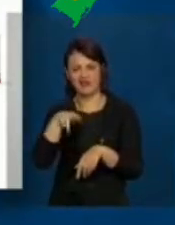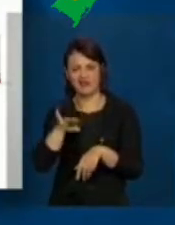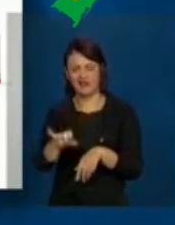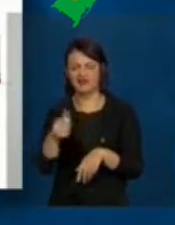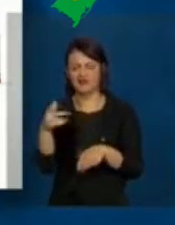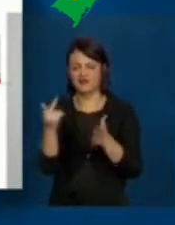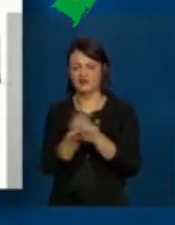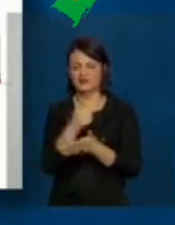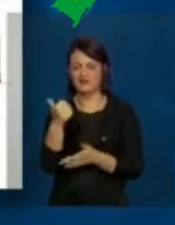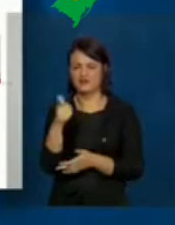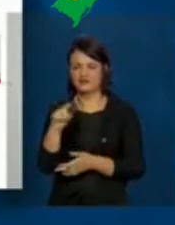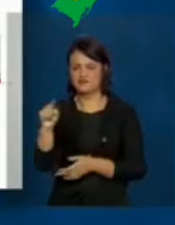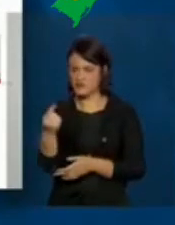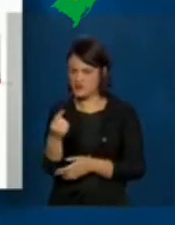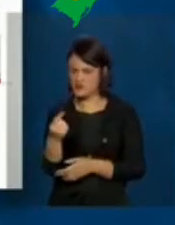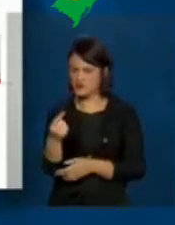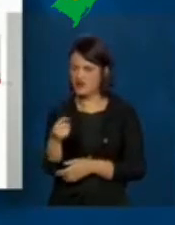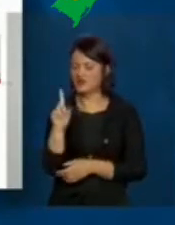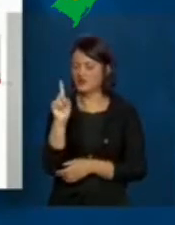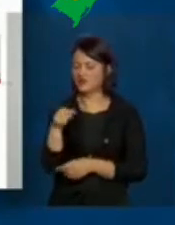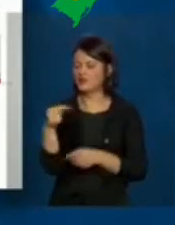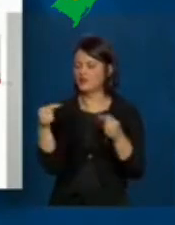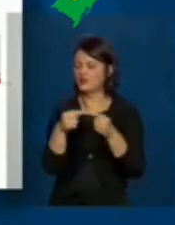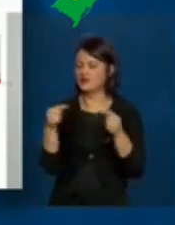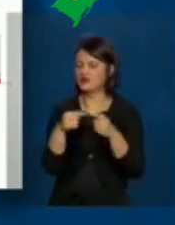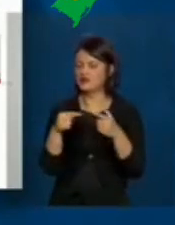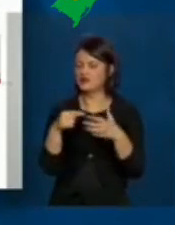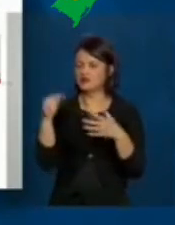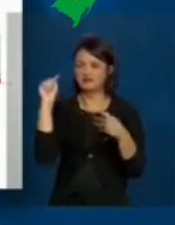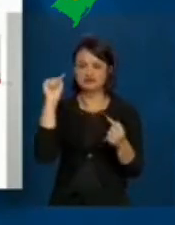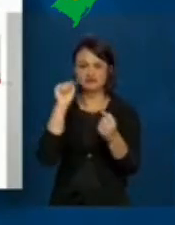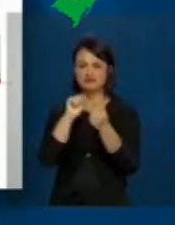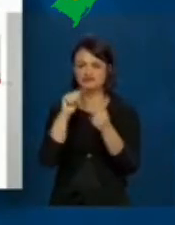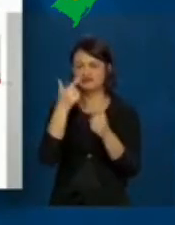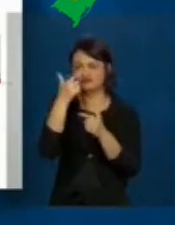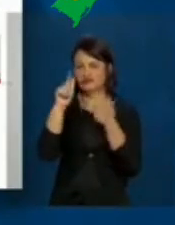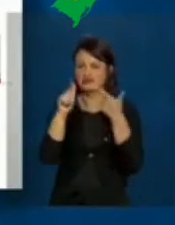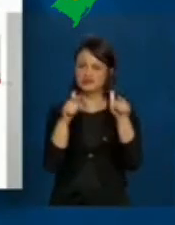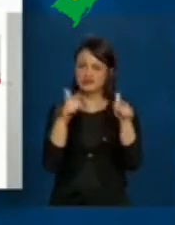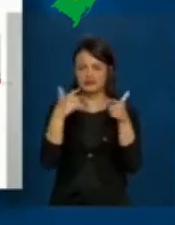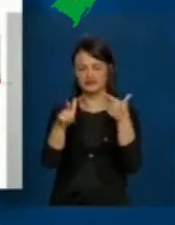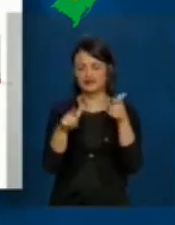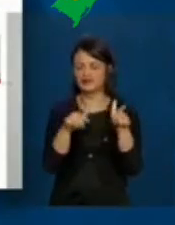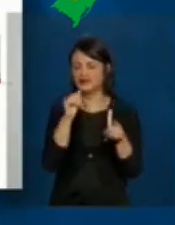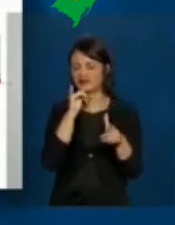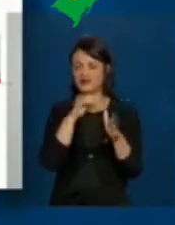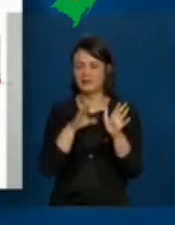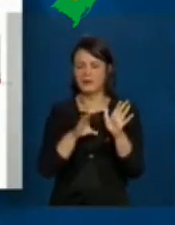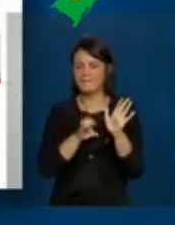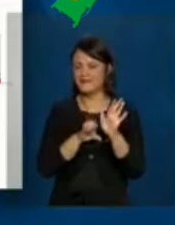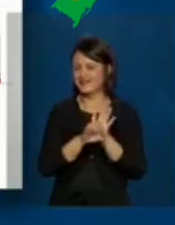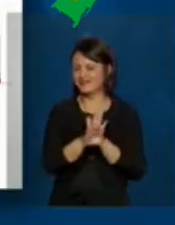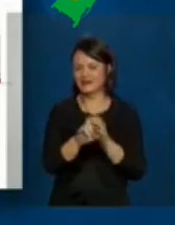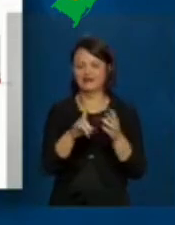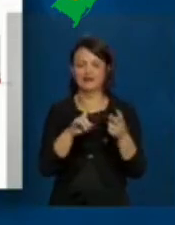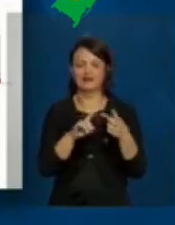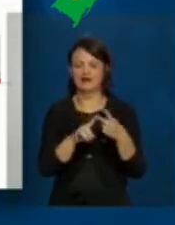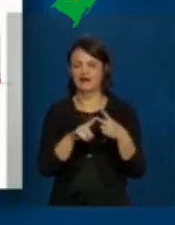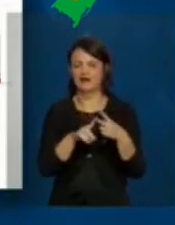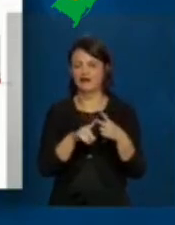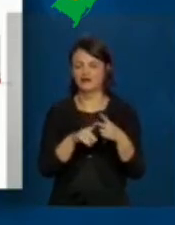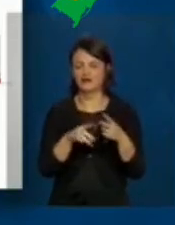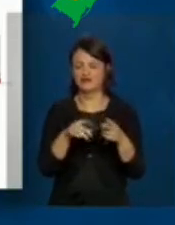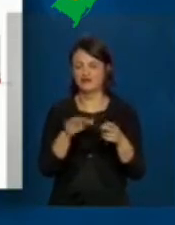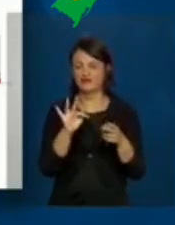mil casos, que entram causas diversificadas de doenças, podem ser bacterianas, podem ser